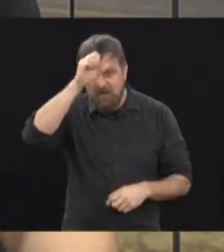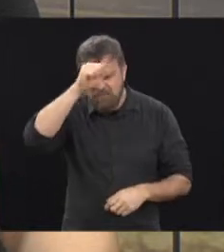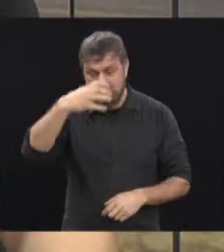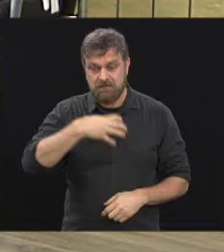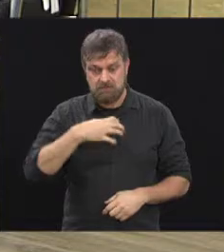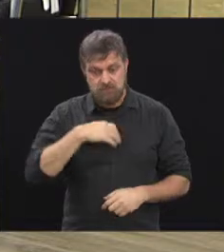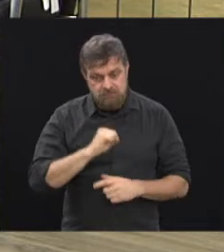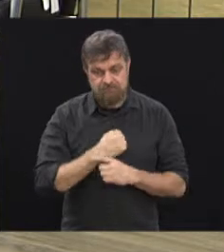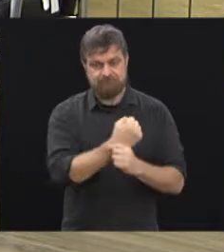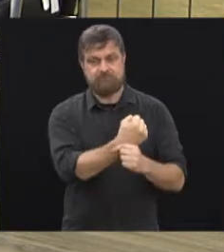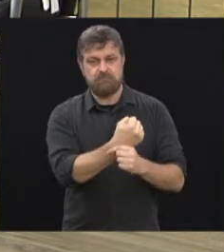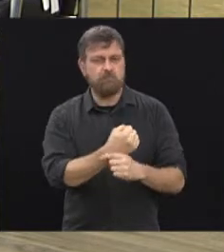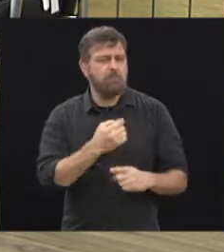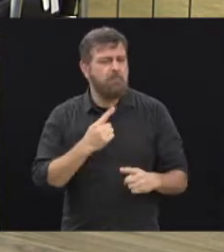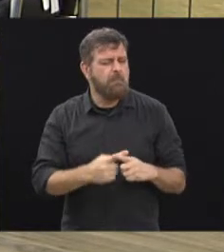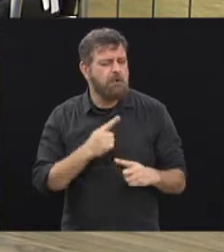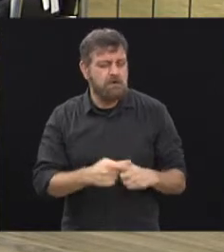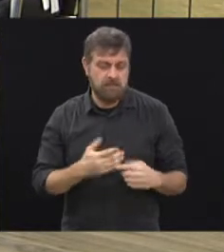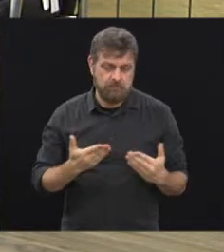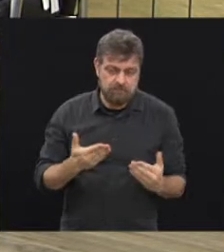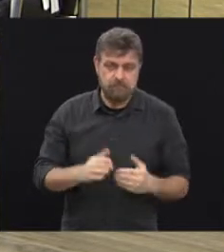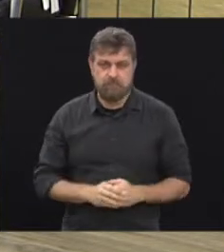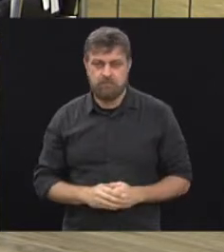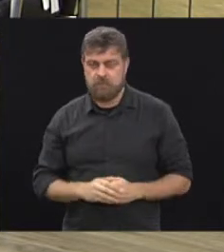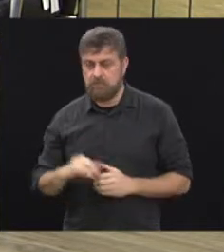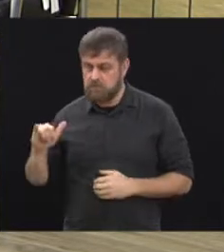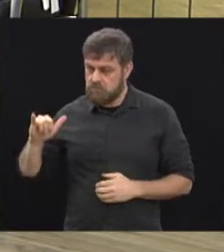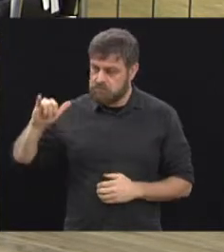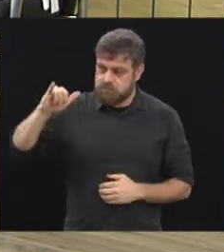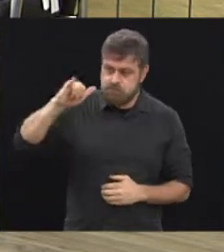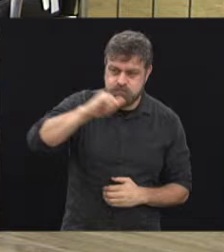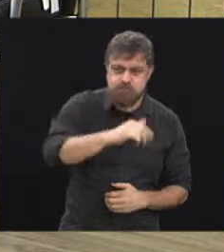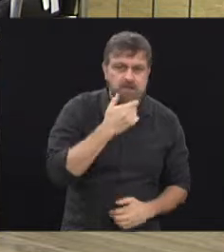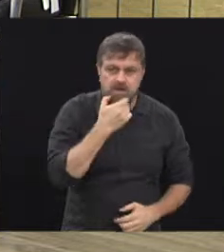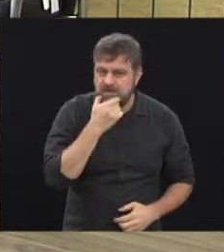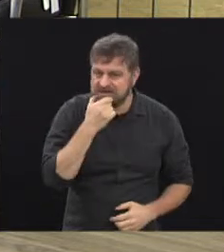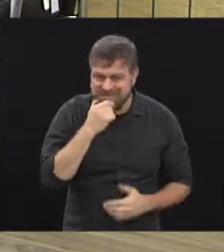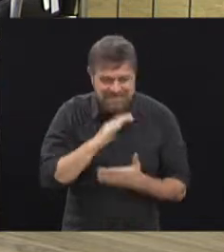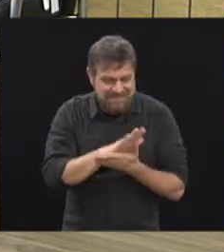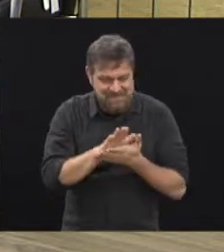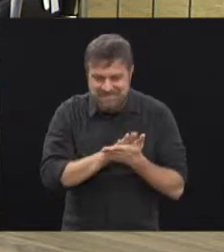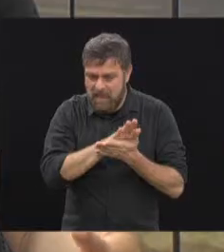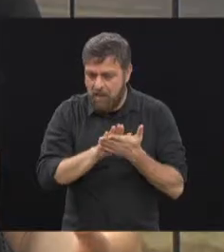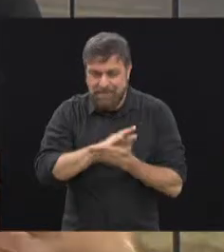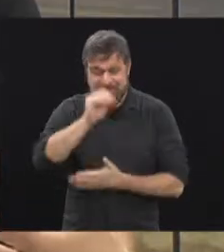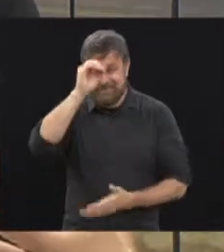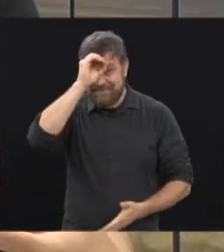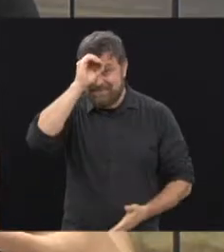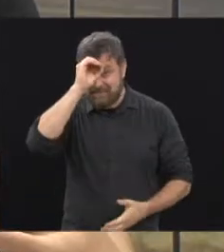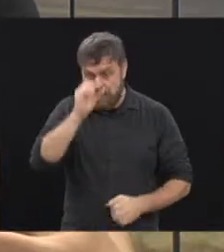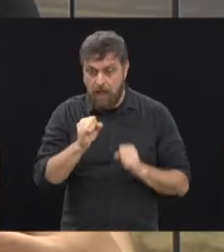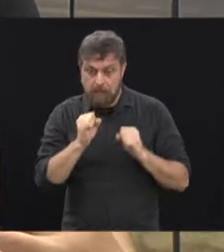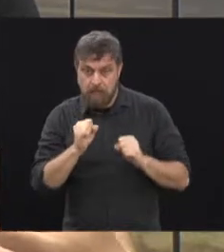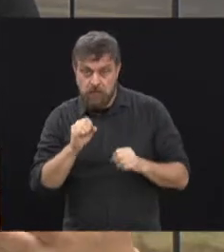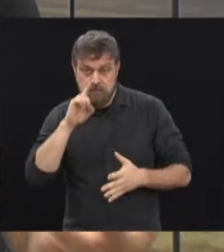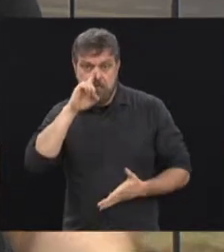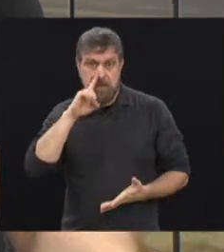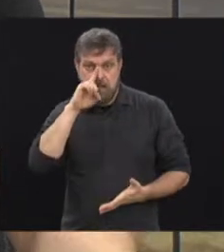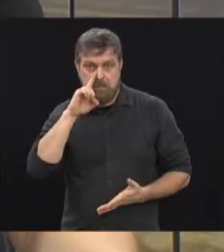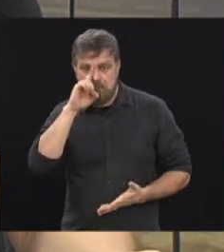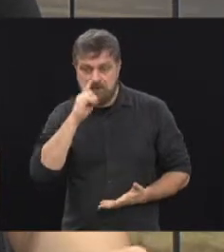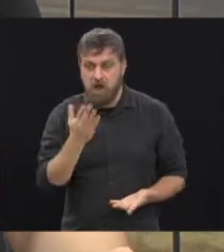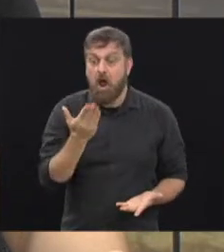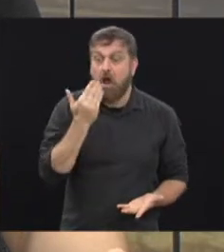mais seguro. Por quê? Porque normalmente se você vai viajar sem falar inglês por aí, pelo mundo, você pode correr um risco de não